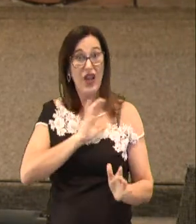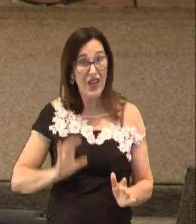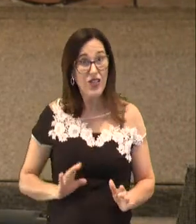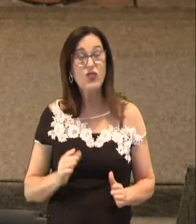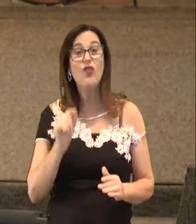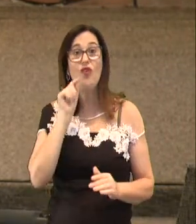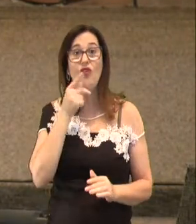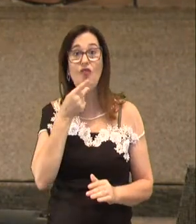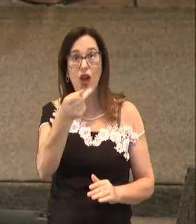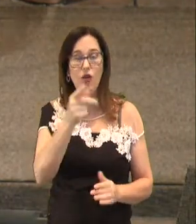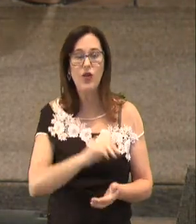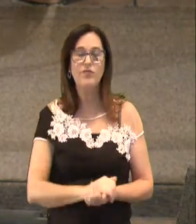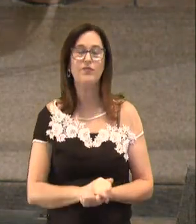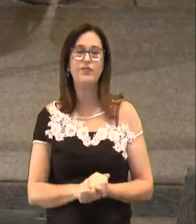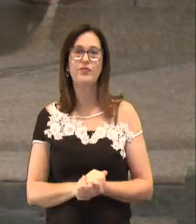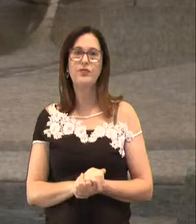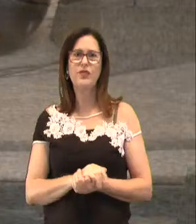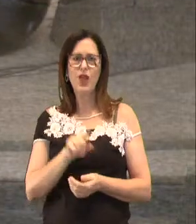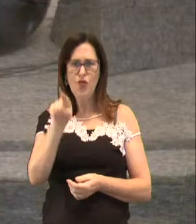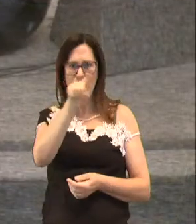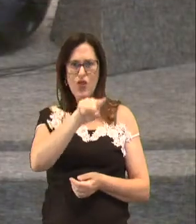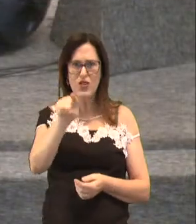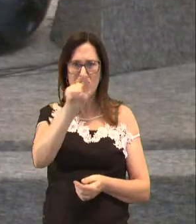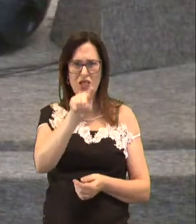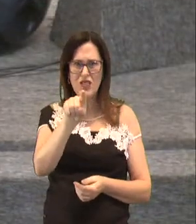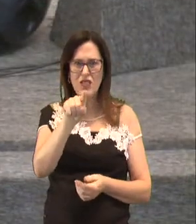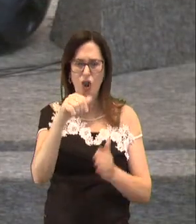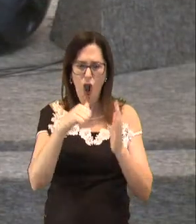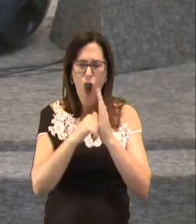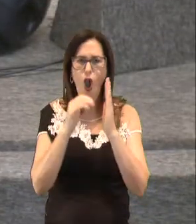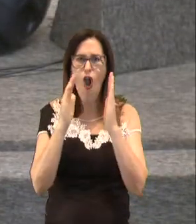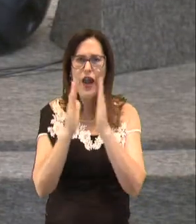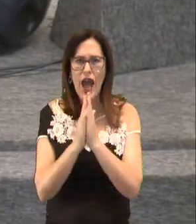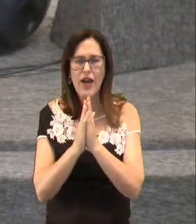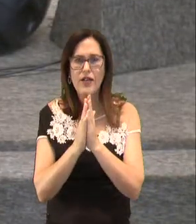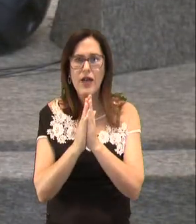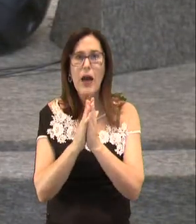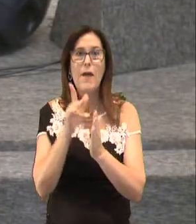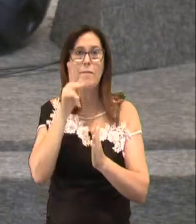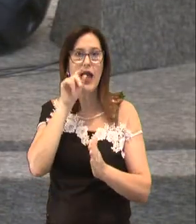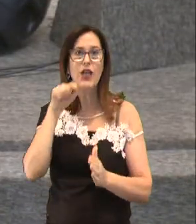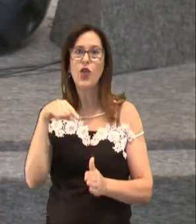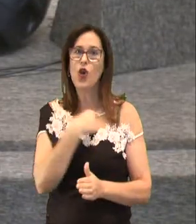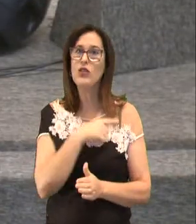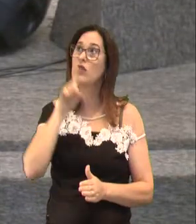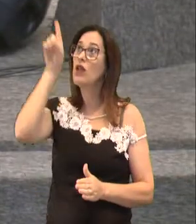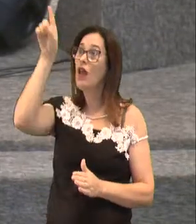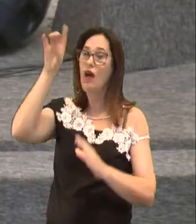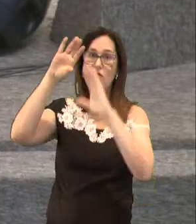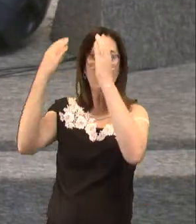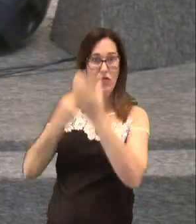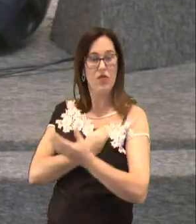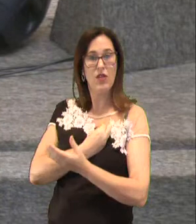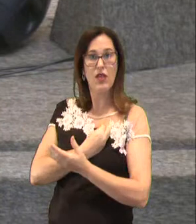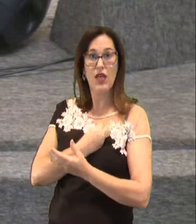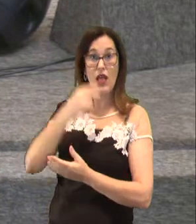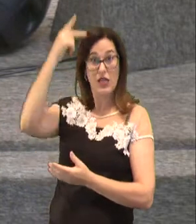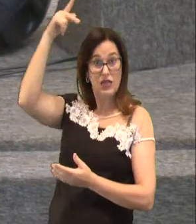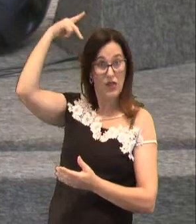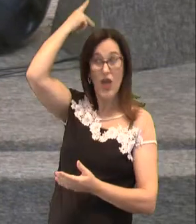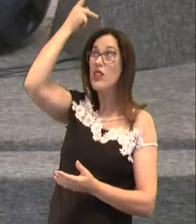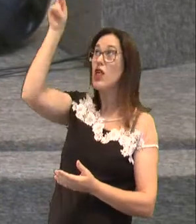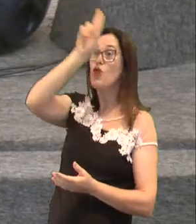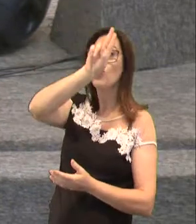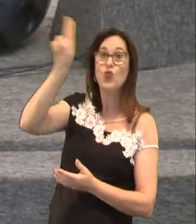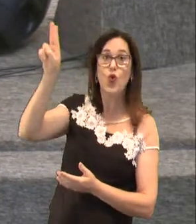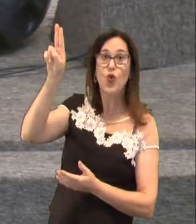assim: Portanto, vós orareis assim: Pai nosso que estás nos céus, santificado seja o teu